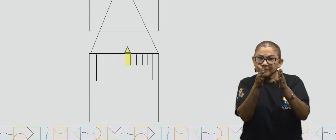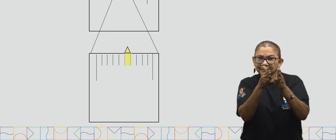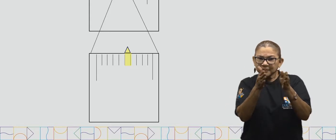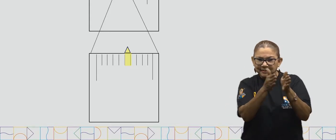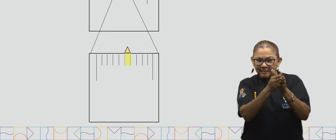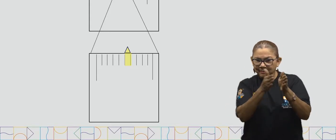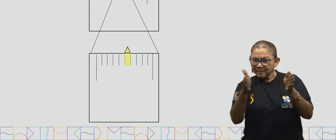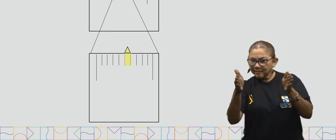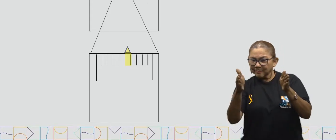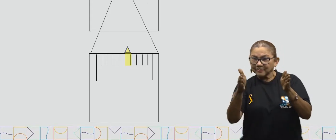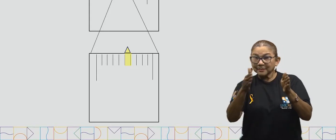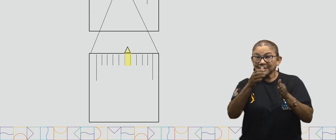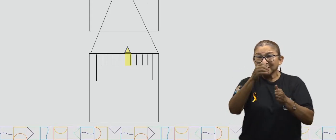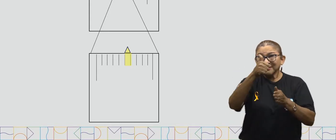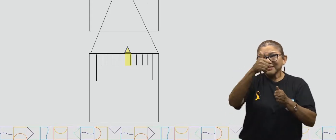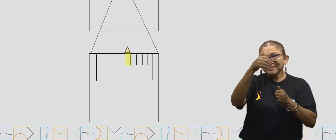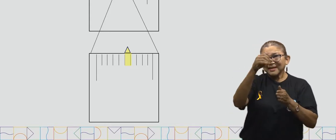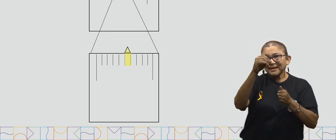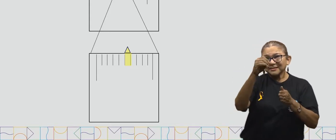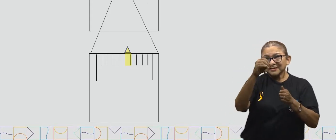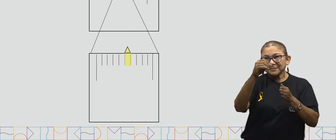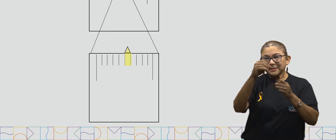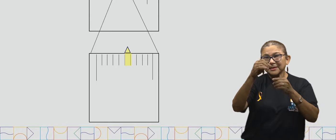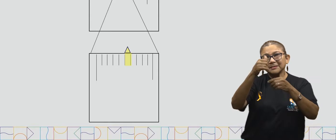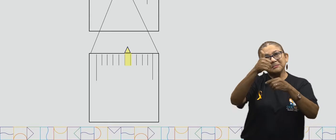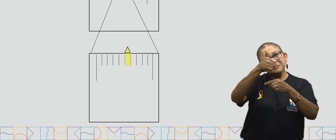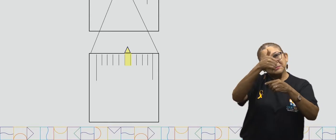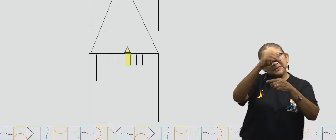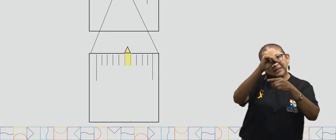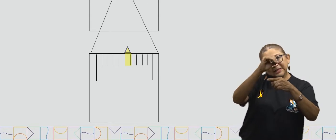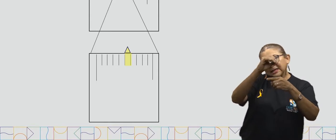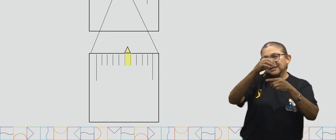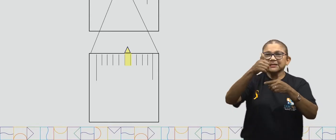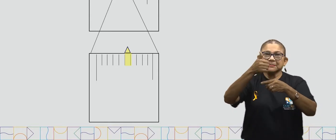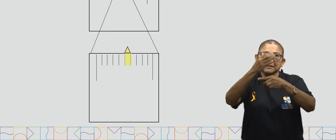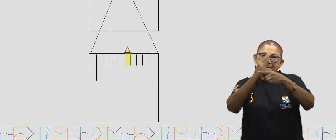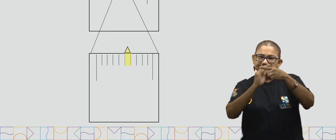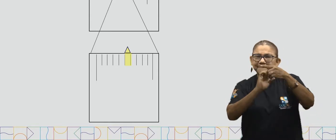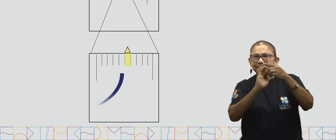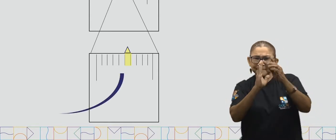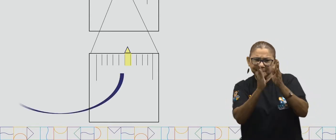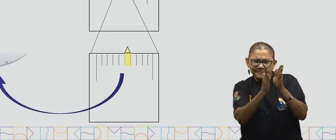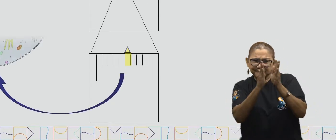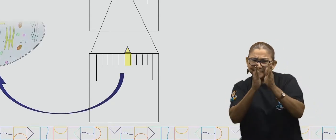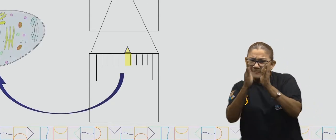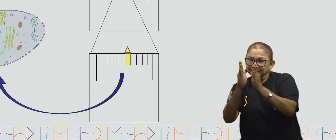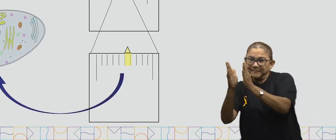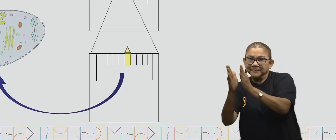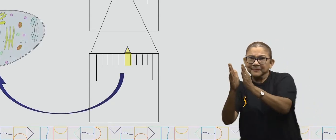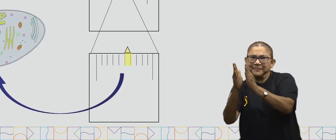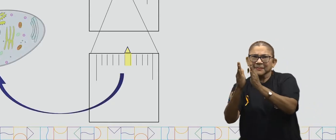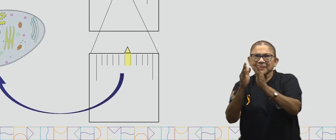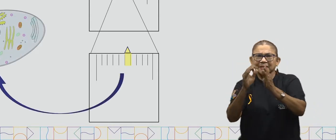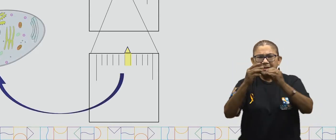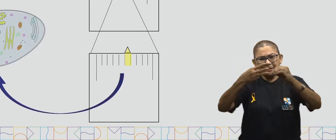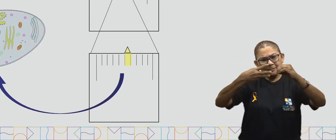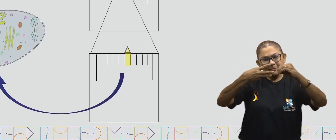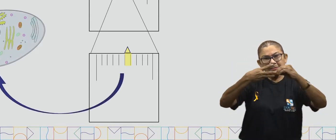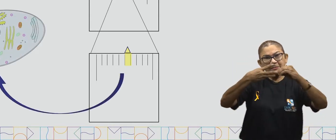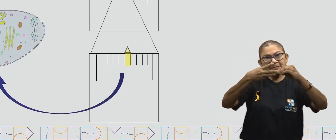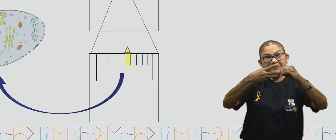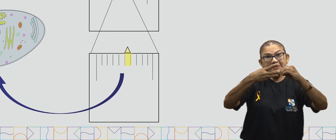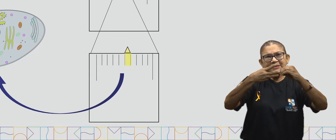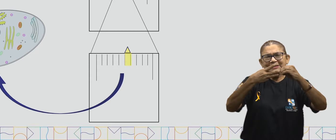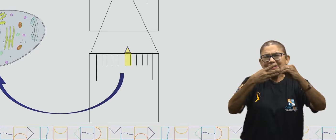traços será a 10ª parte de 1 milímetro. A maioria das células mede menos que isso,